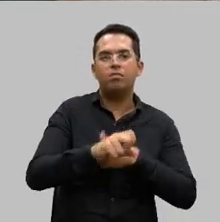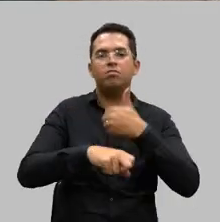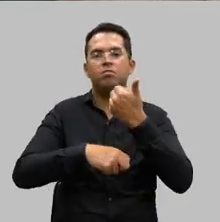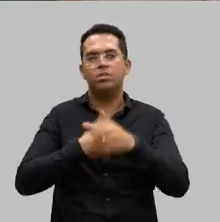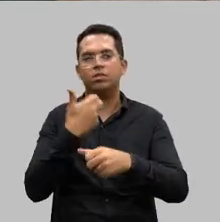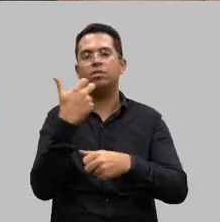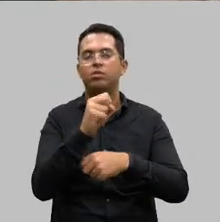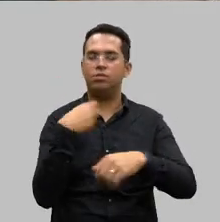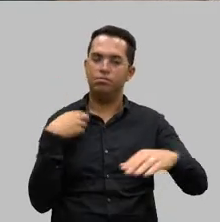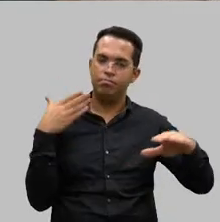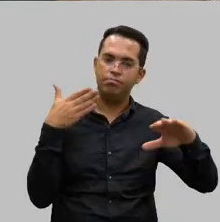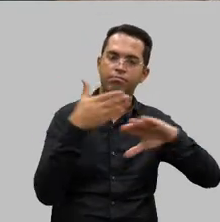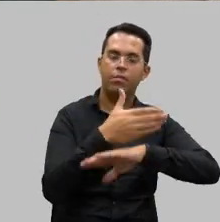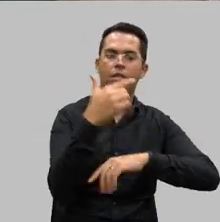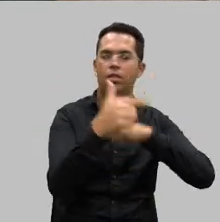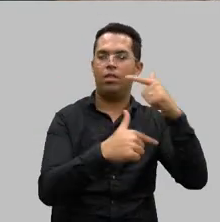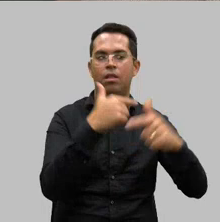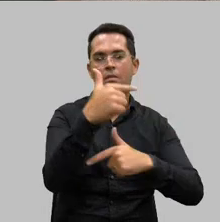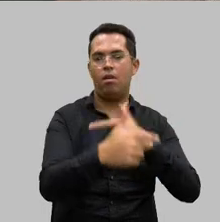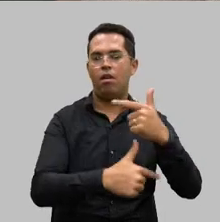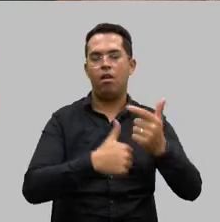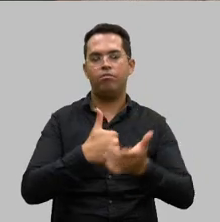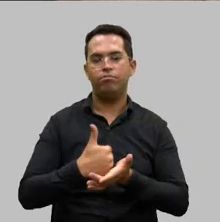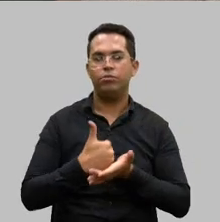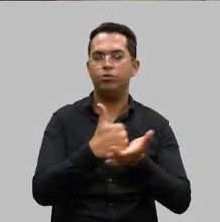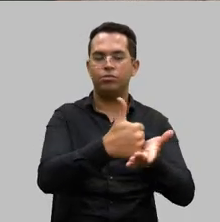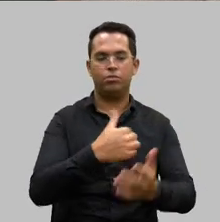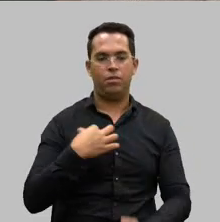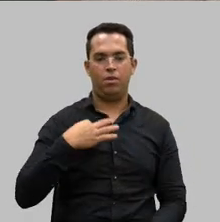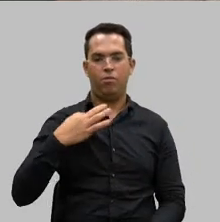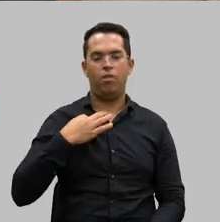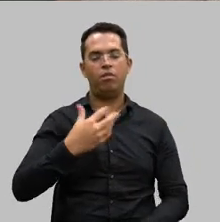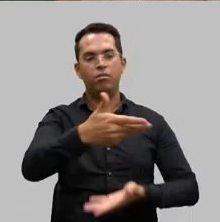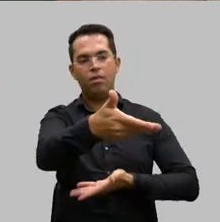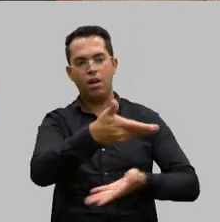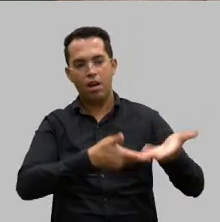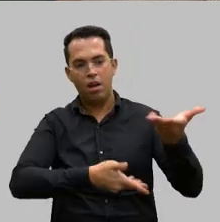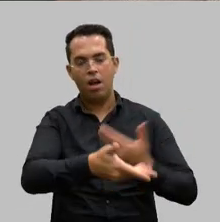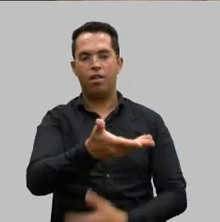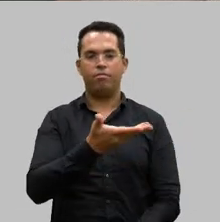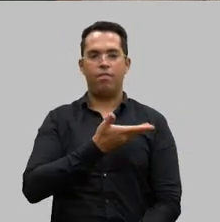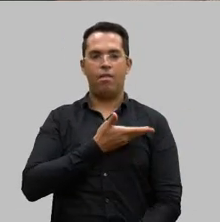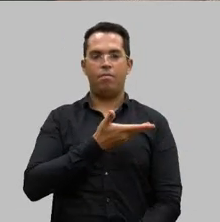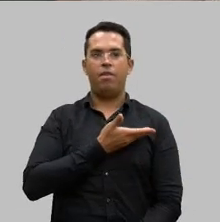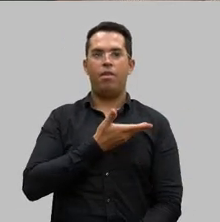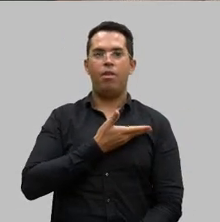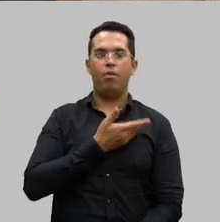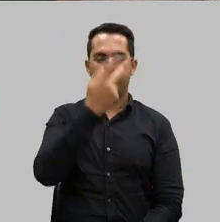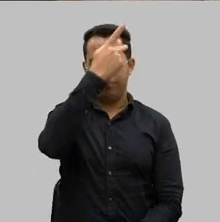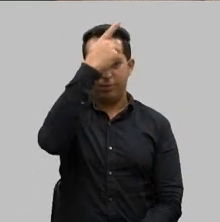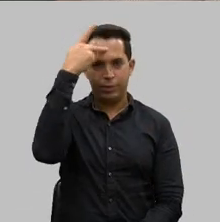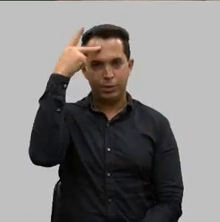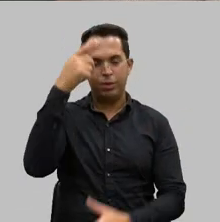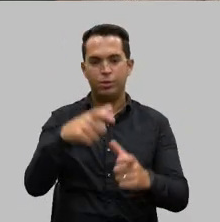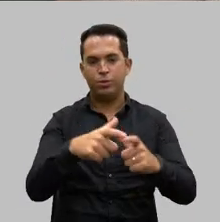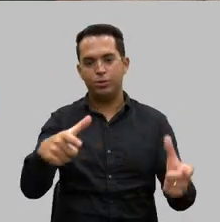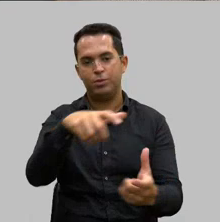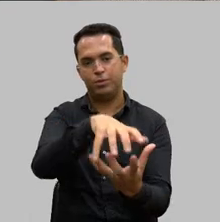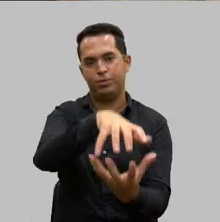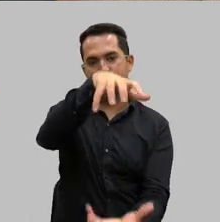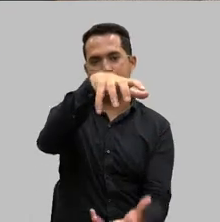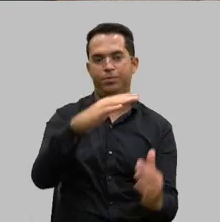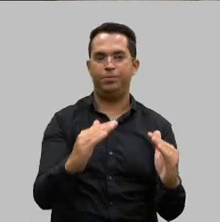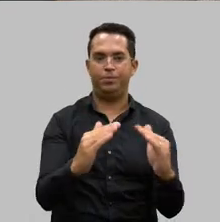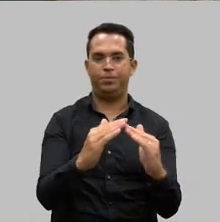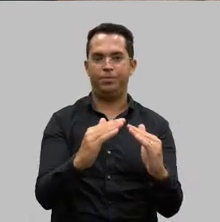3 horas em diante eu ia para lá ficava lá porque é amigo de todos os os asilados que estavam lá então eles tinham